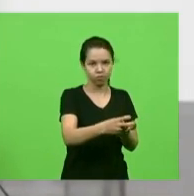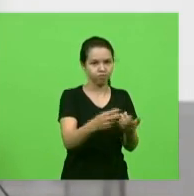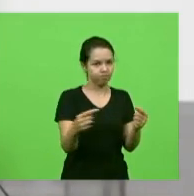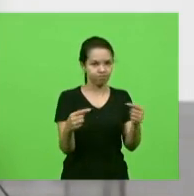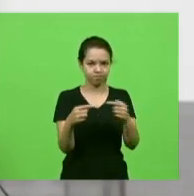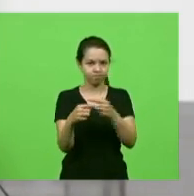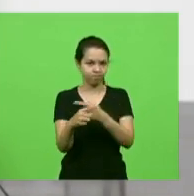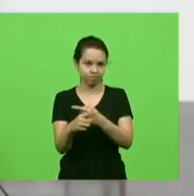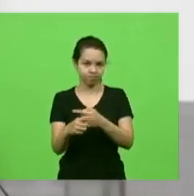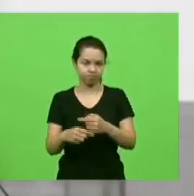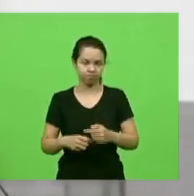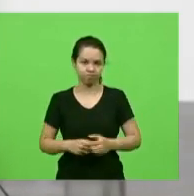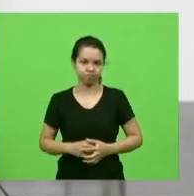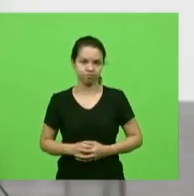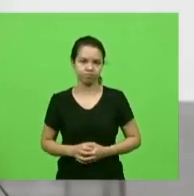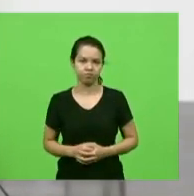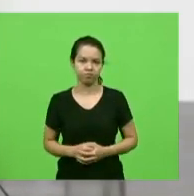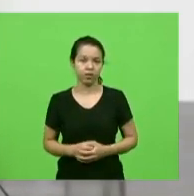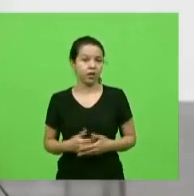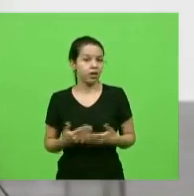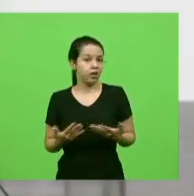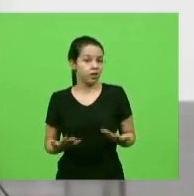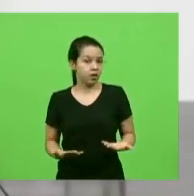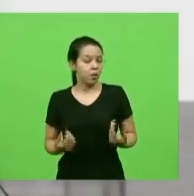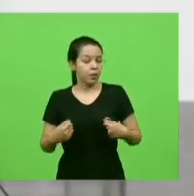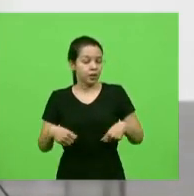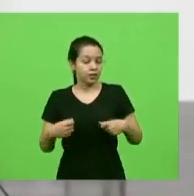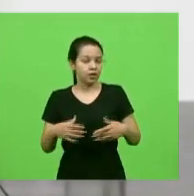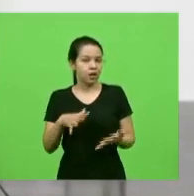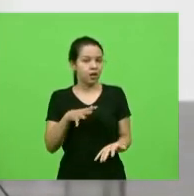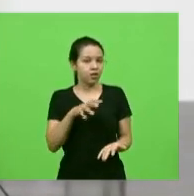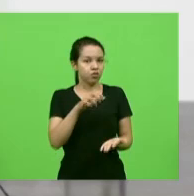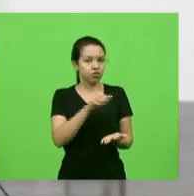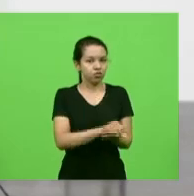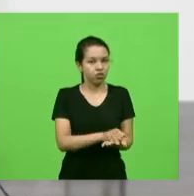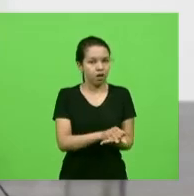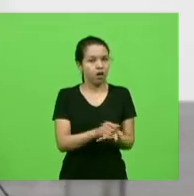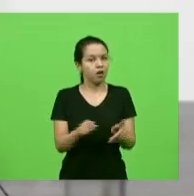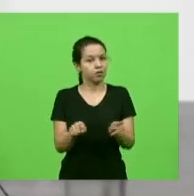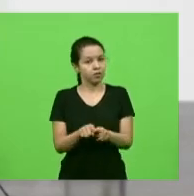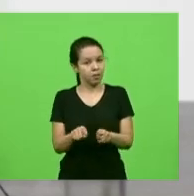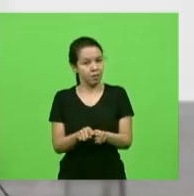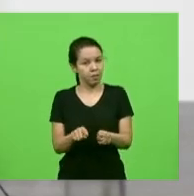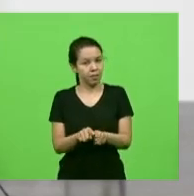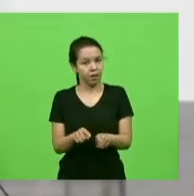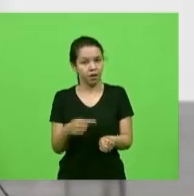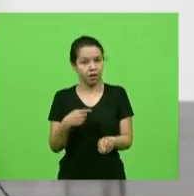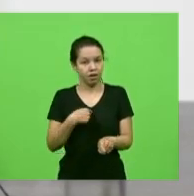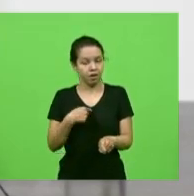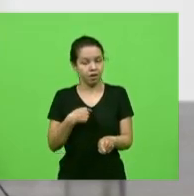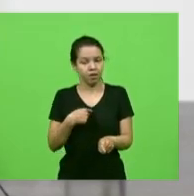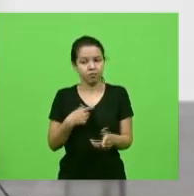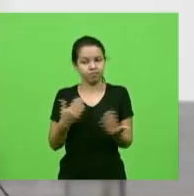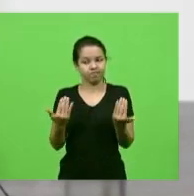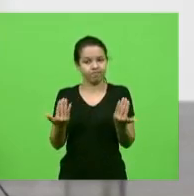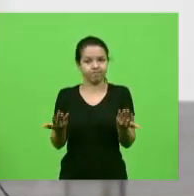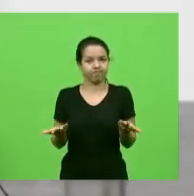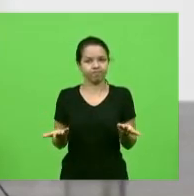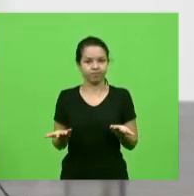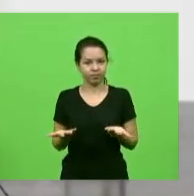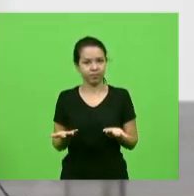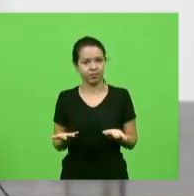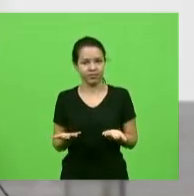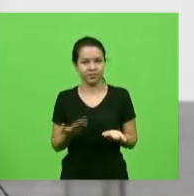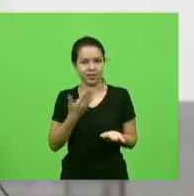Por fim, não posso deixar de registrar, senhores julgadores, a minha perplexidade diante da oportunidade desta